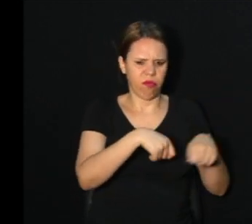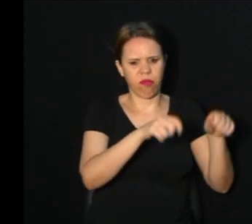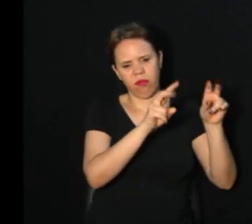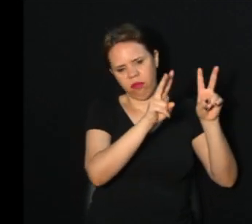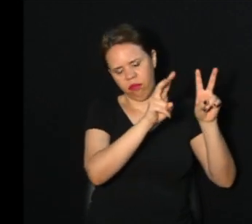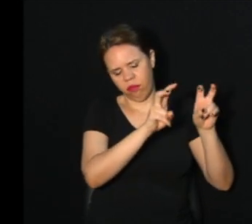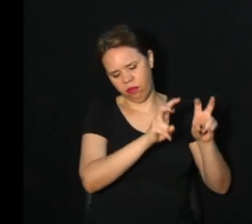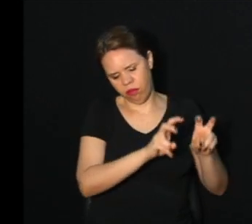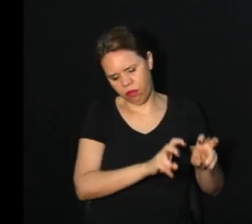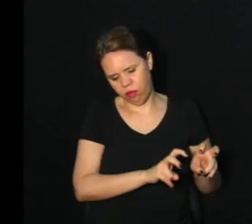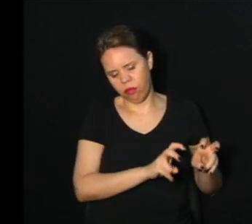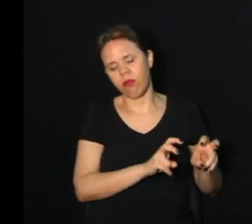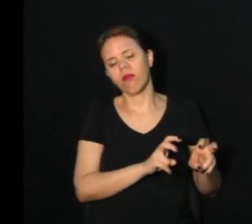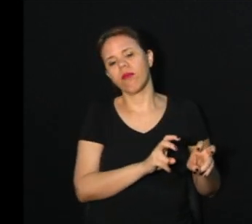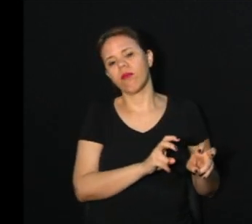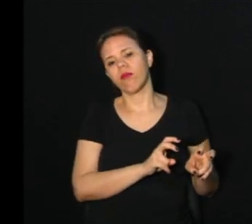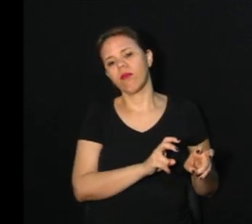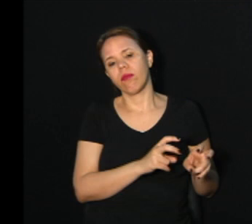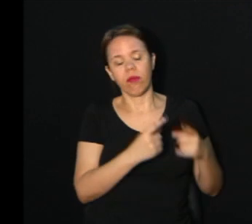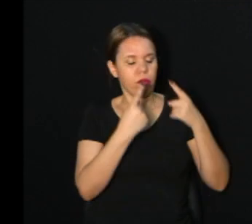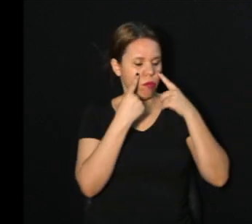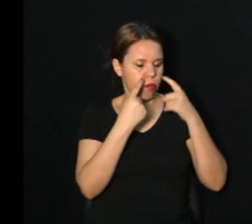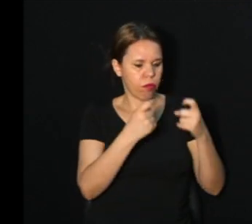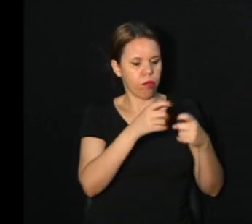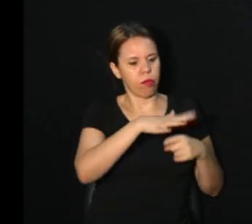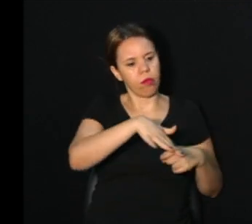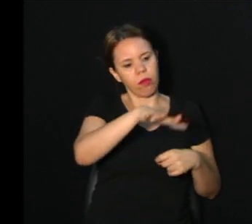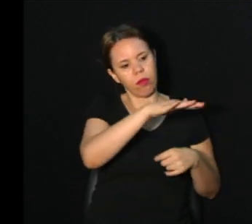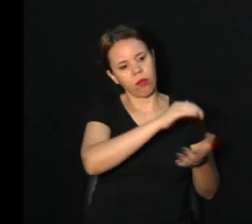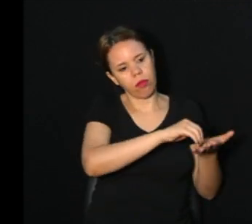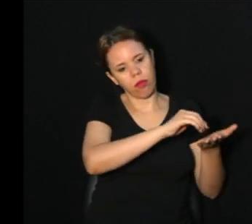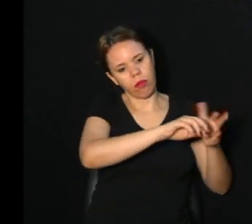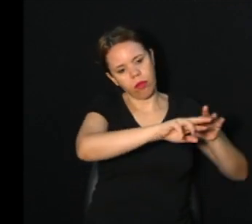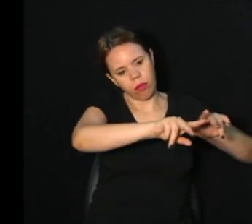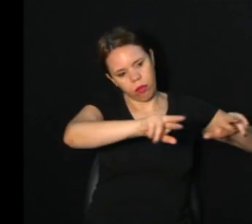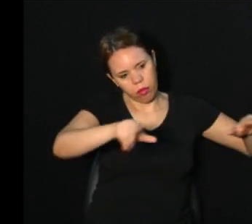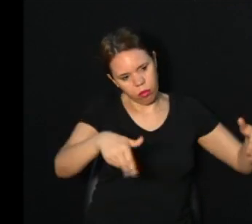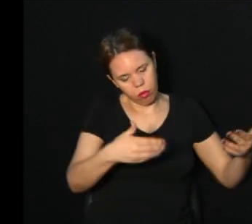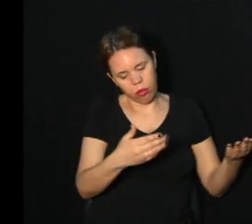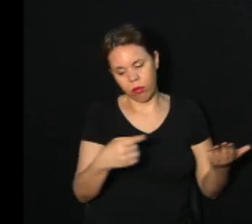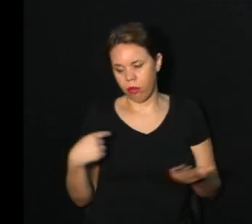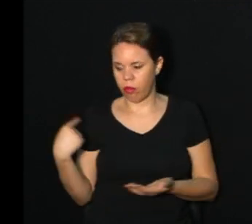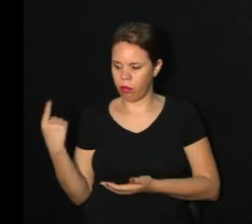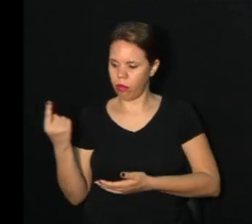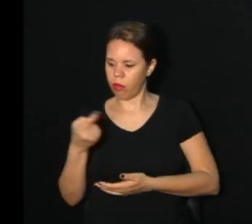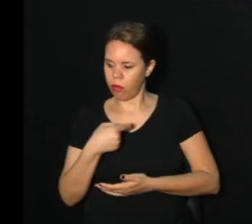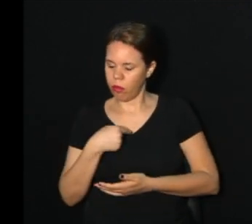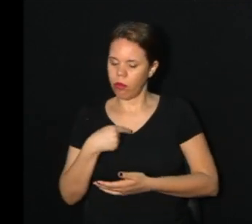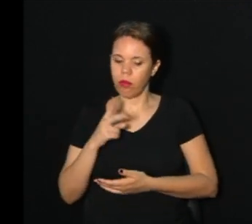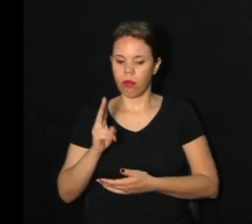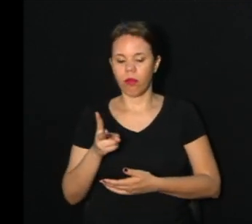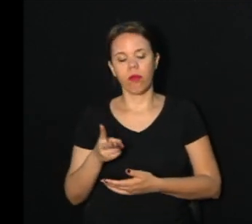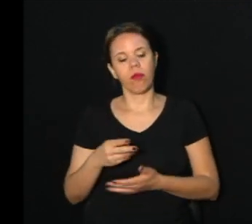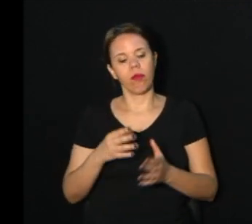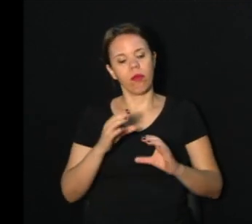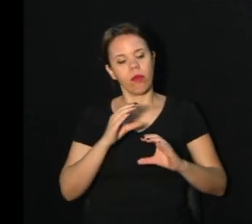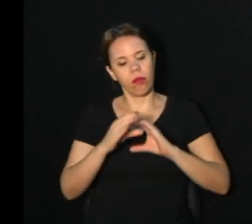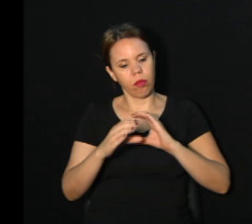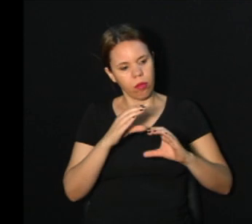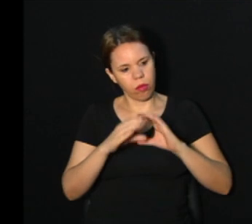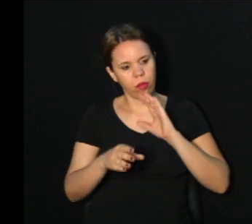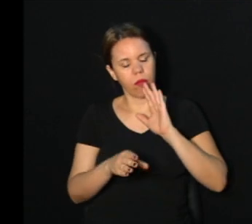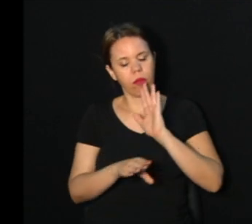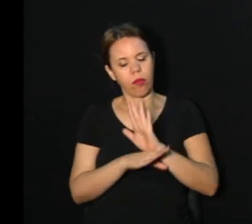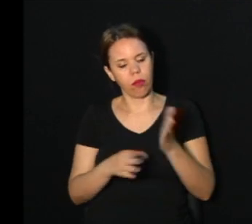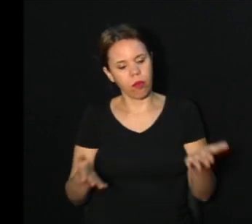assuntos de interesse das demais secretarias, e nós procuramos viabilizar